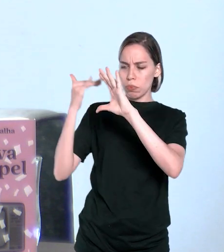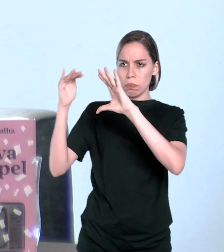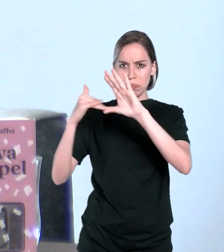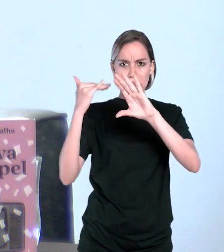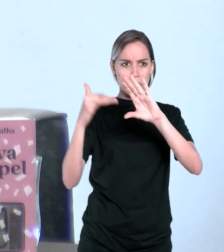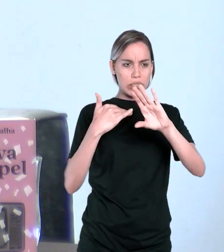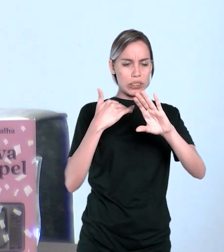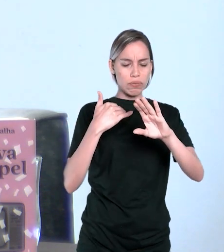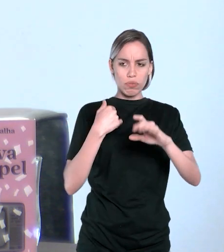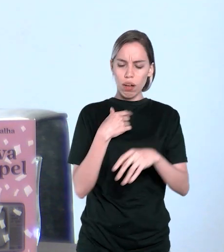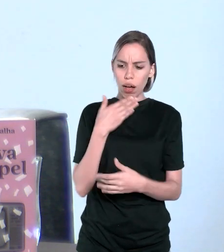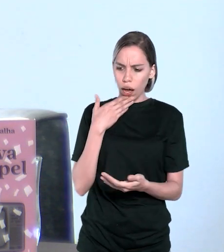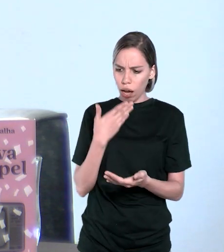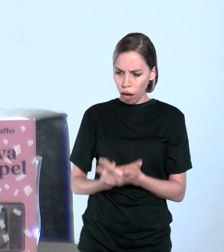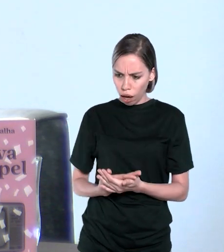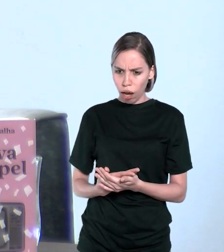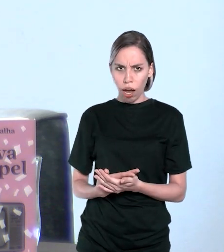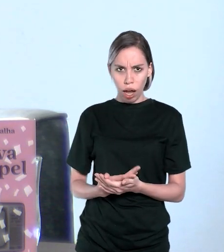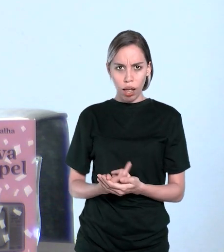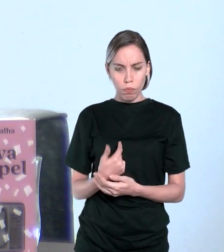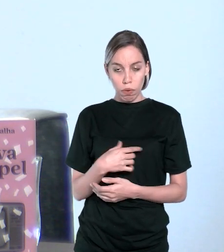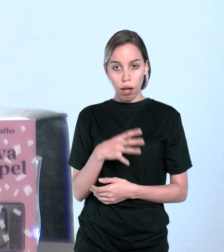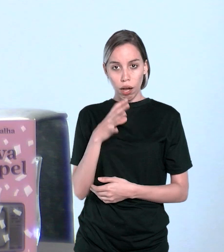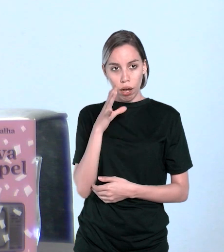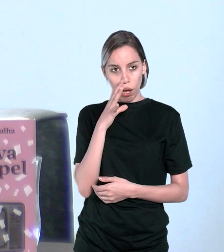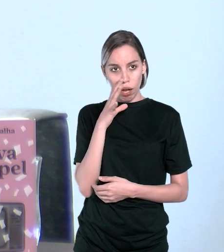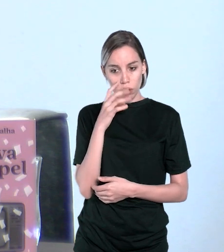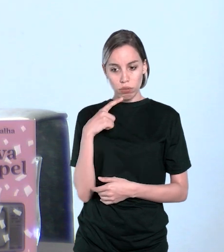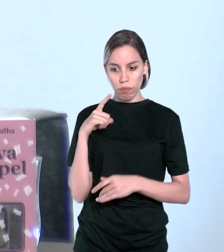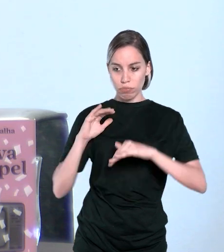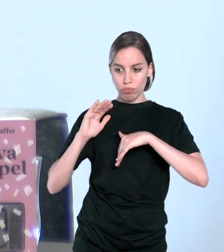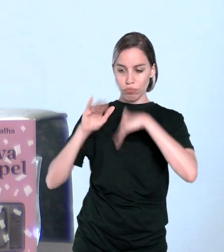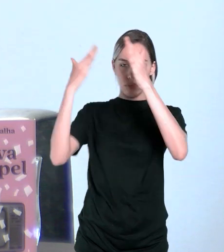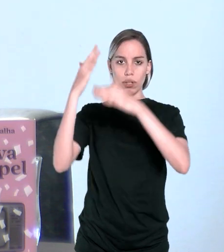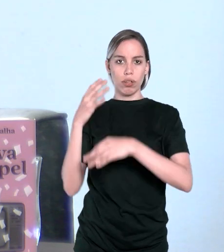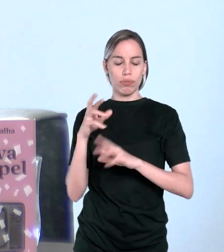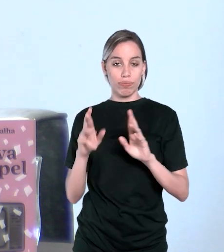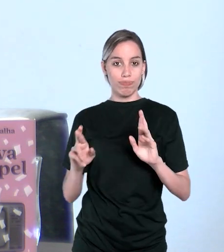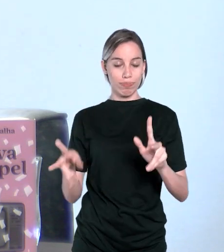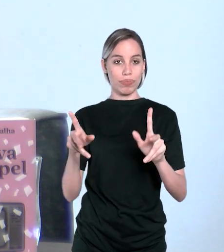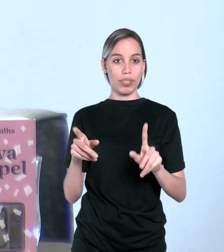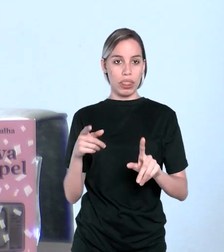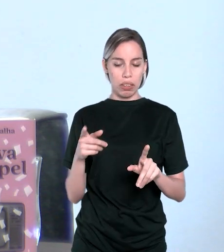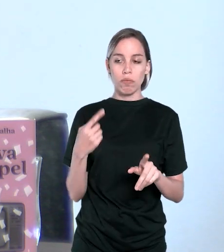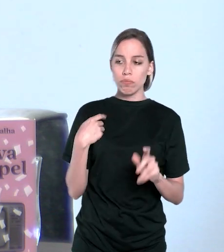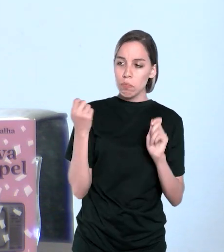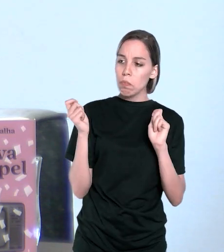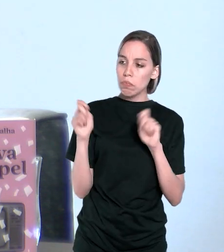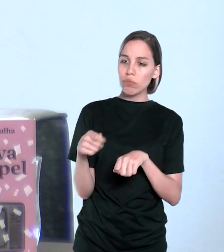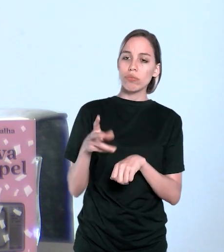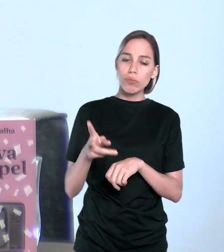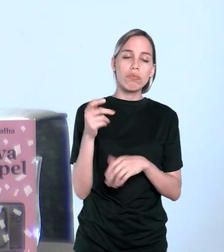revolução em 2 meses, assim, muito, muito boa e muito positiva na minha vida, que me permitiu continuar escrevendo. Então, eu sou